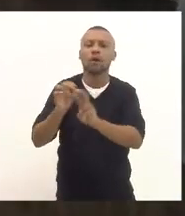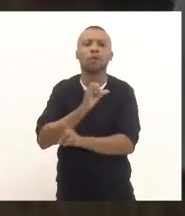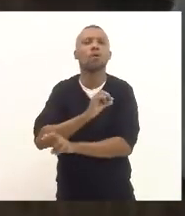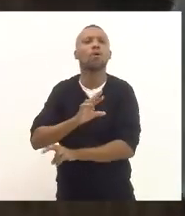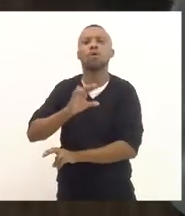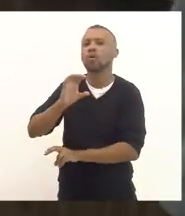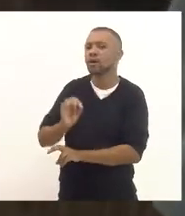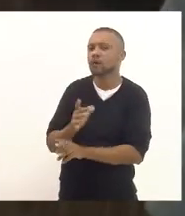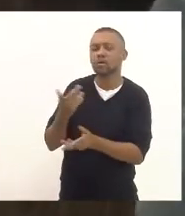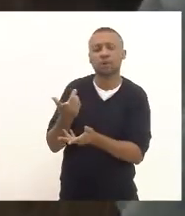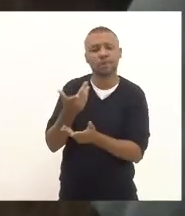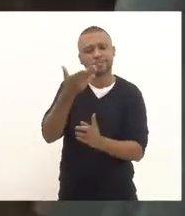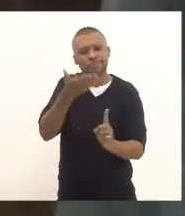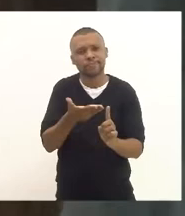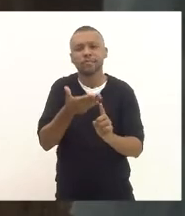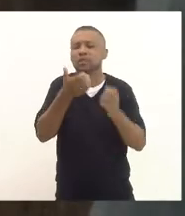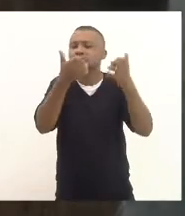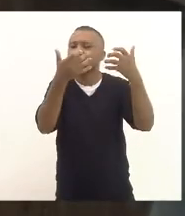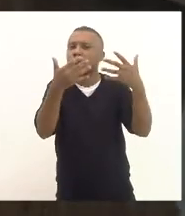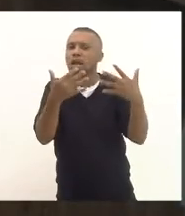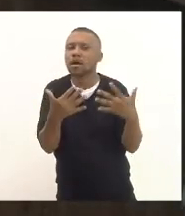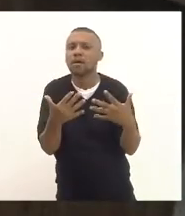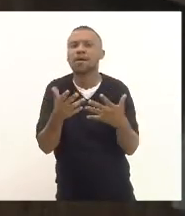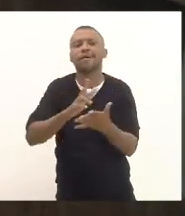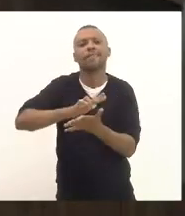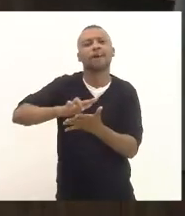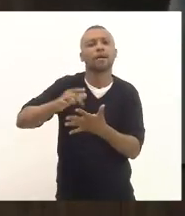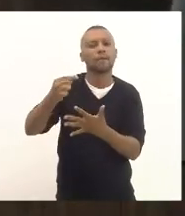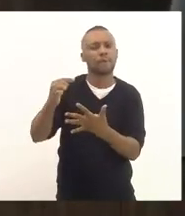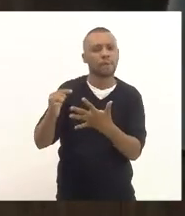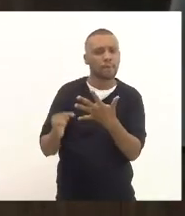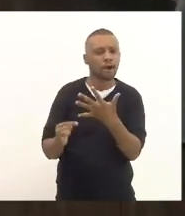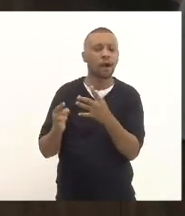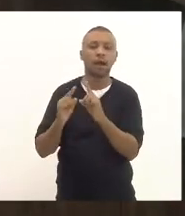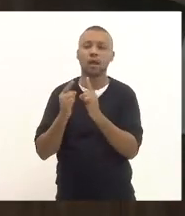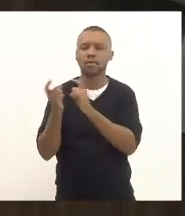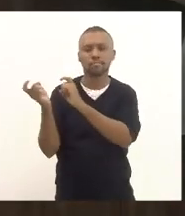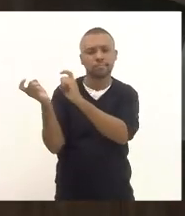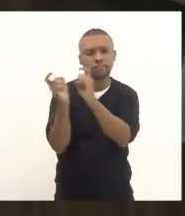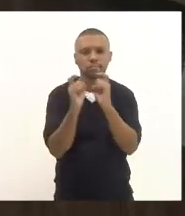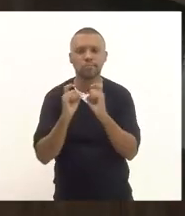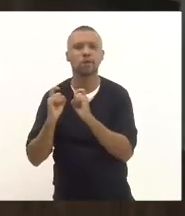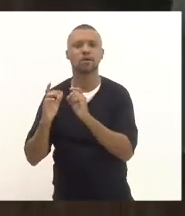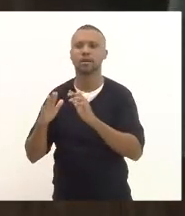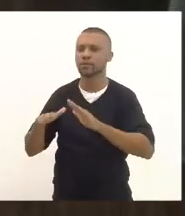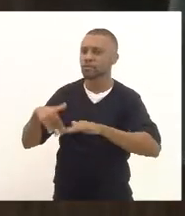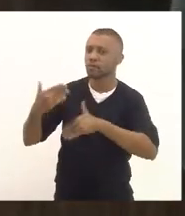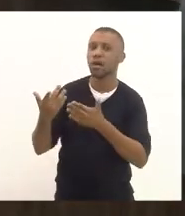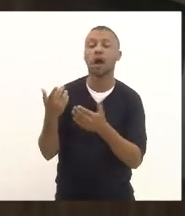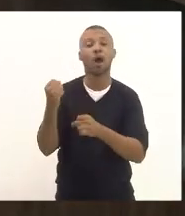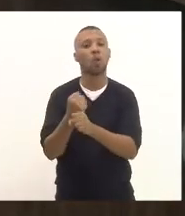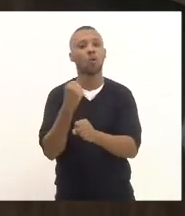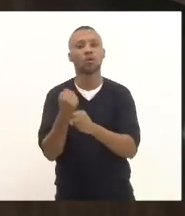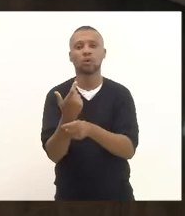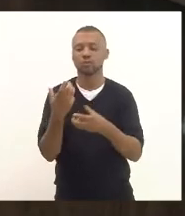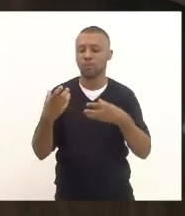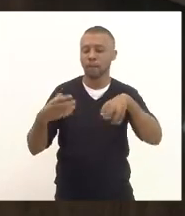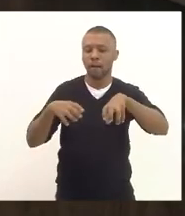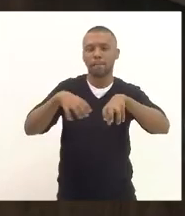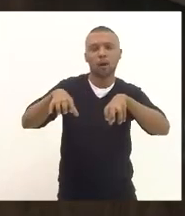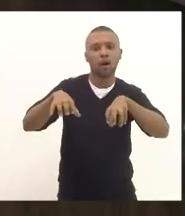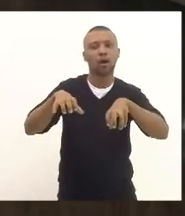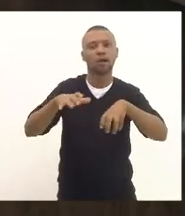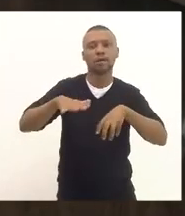Janeiro e vossa excelência' faltou várias vezes em várias reuniões do Fórum de desenvolvimento que a construção de um complexo industrial da saúde